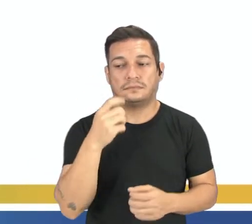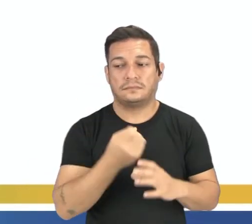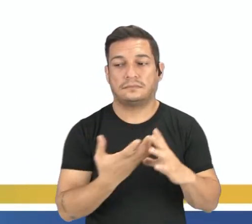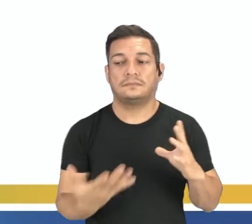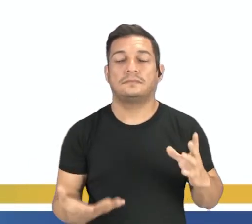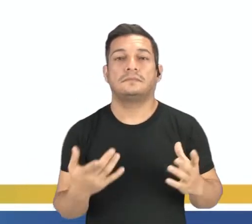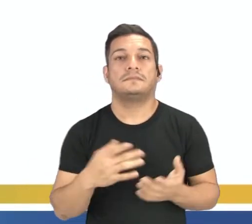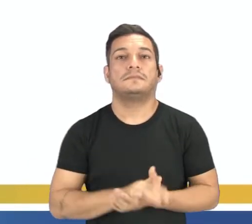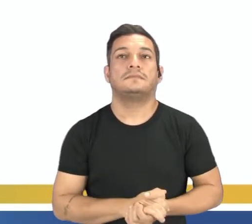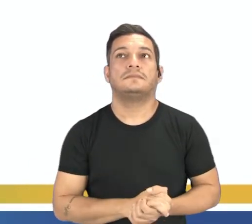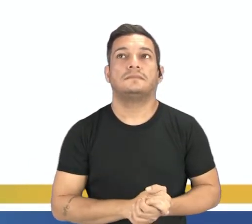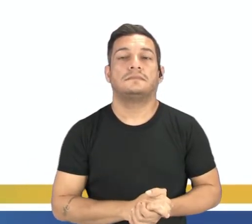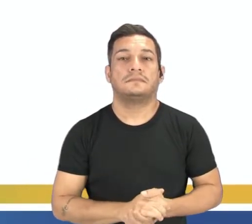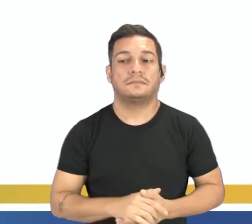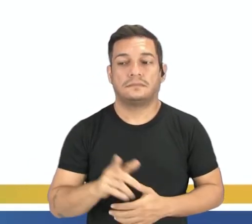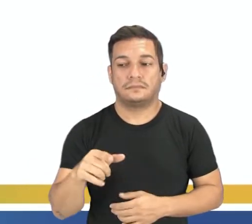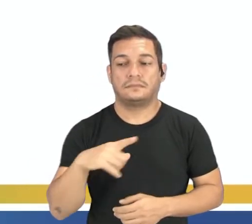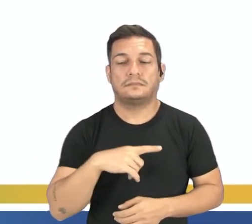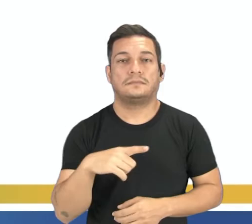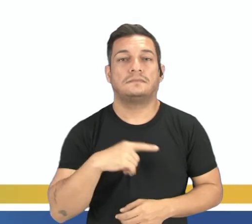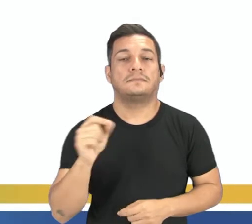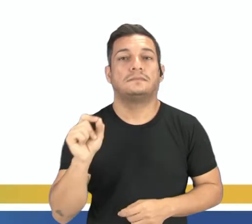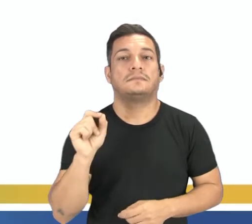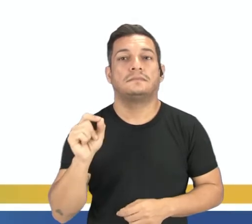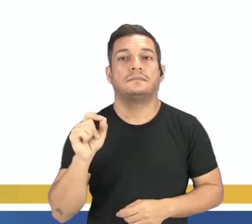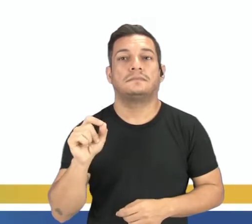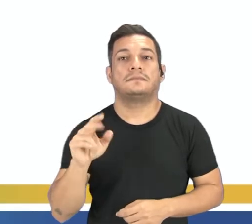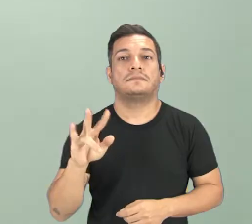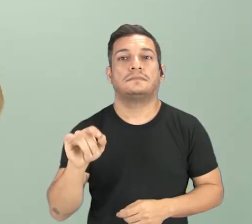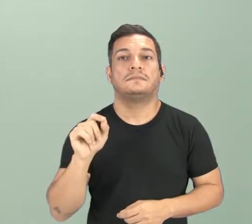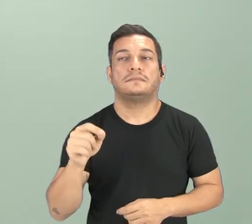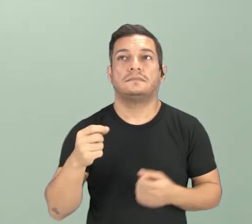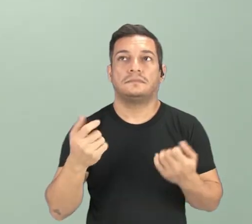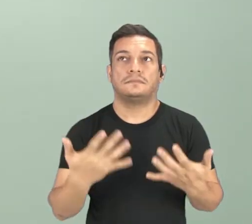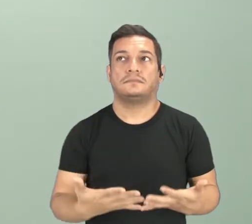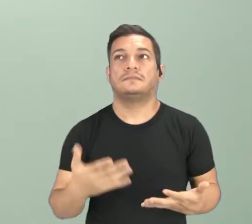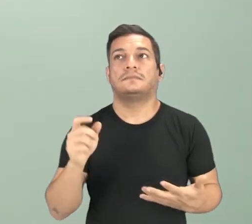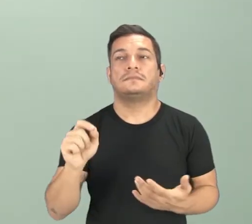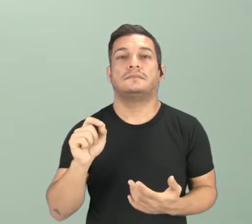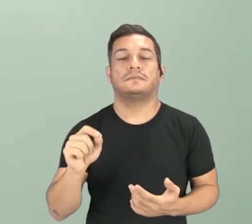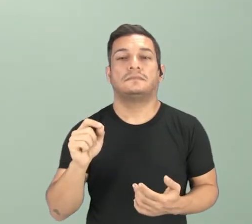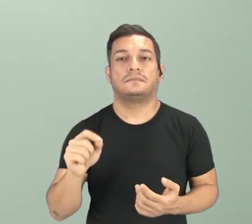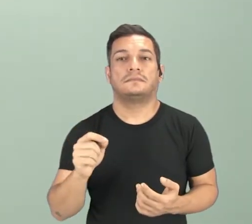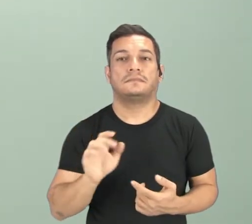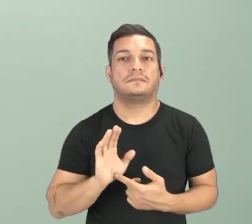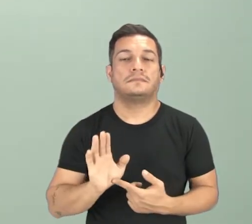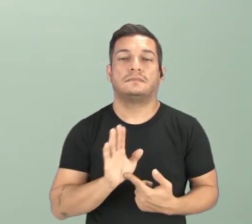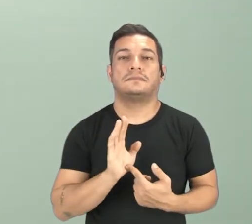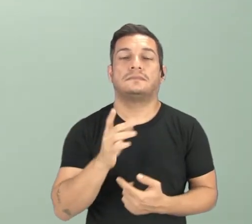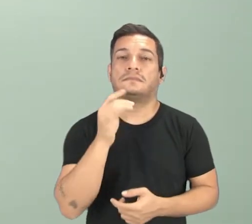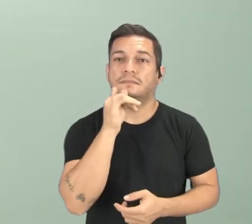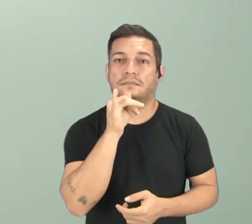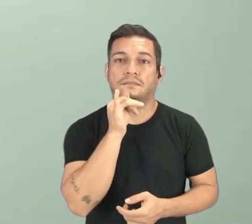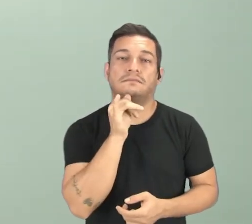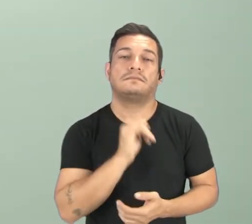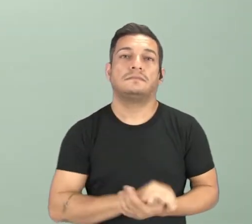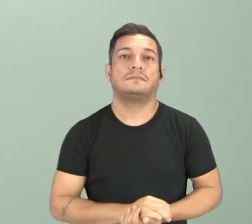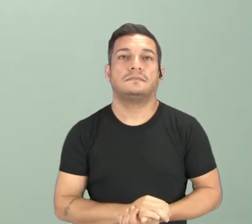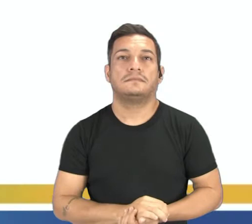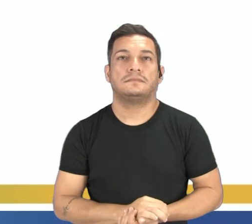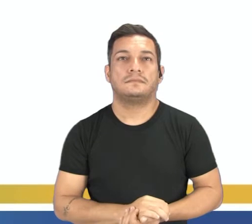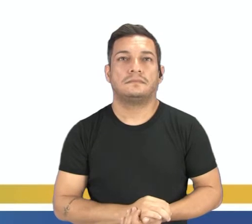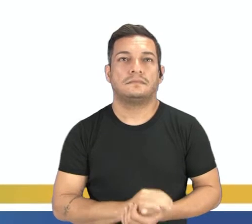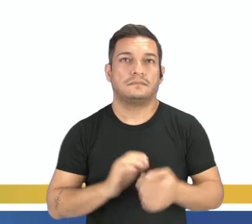característica. Nesse aqui, eu tenho algo que vai determinar a expressão da característica. Por exemplo, o